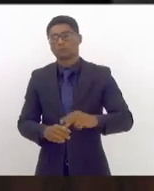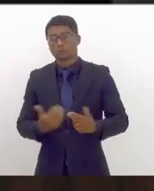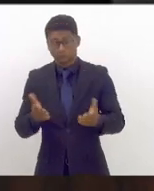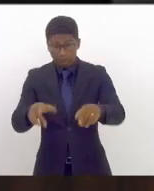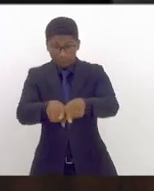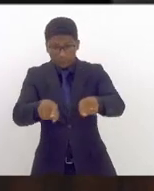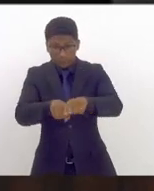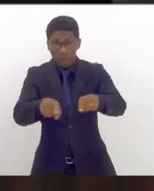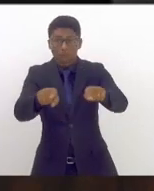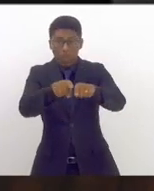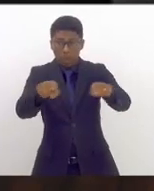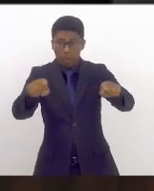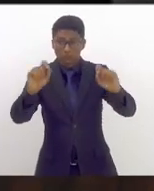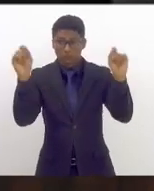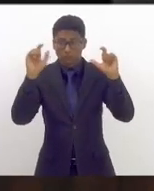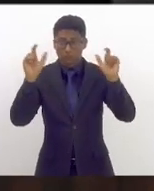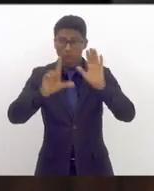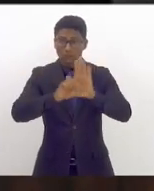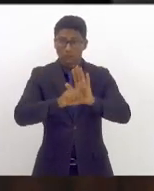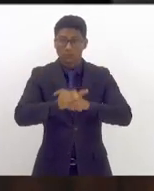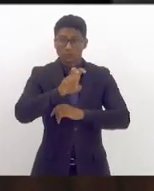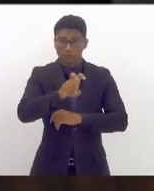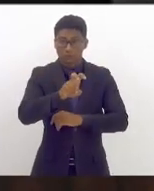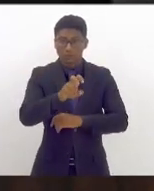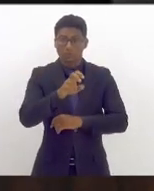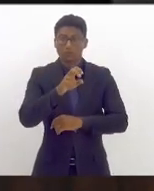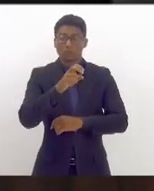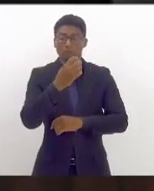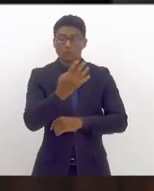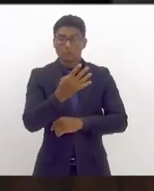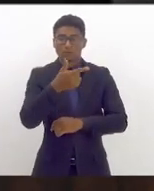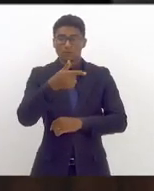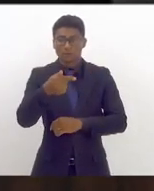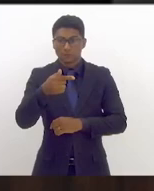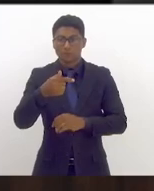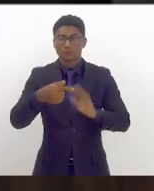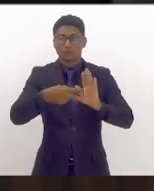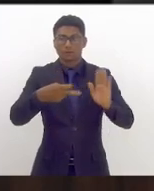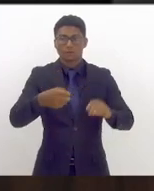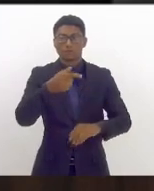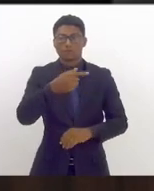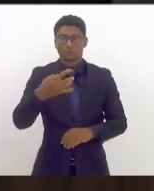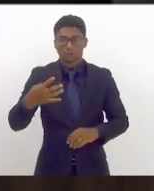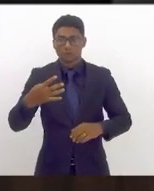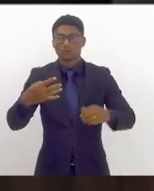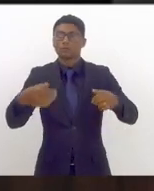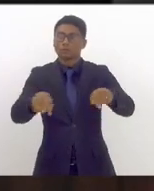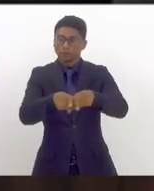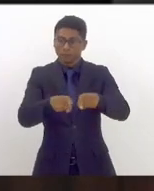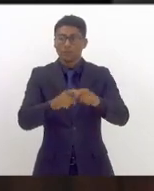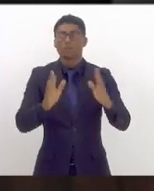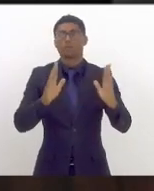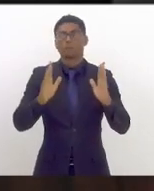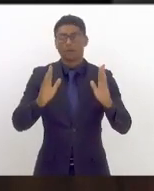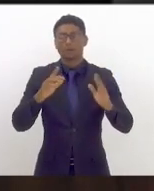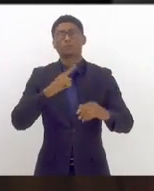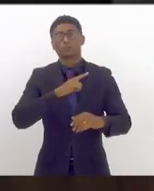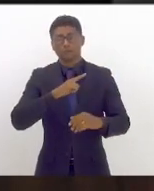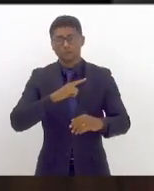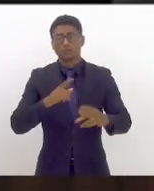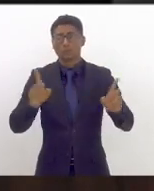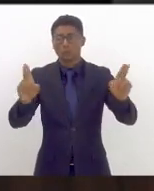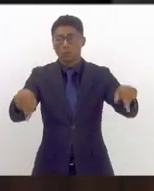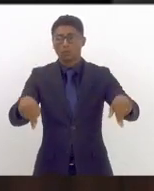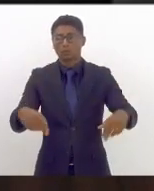que nós já temos ali 5.427 no artigo 74 que fala do mesmo prazo tá já tem